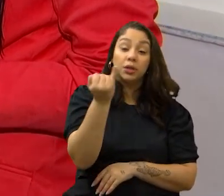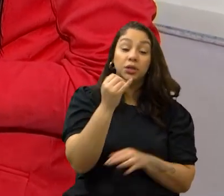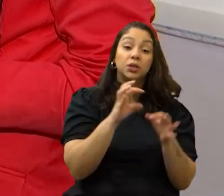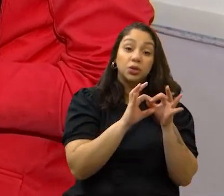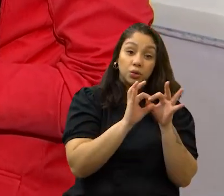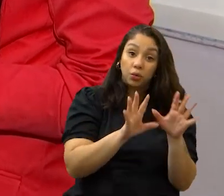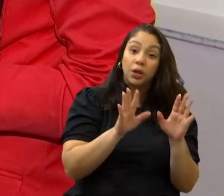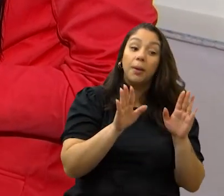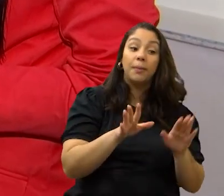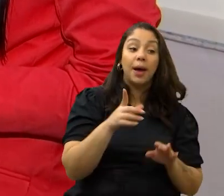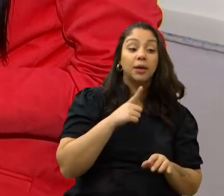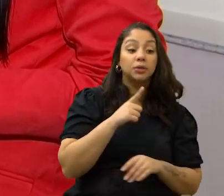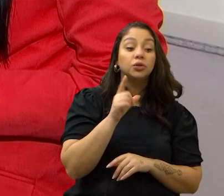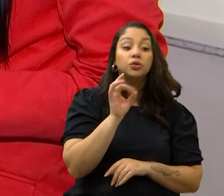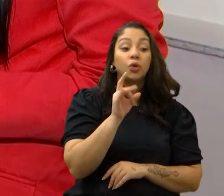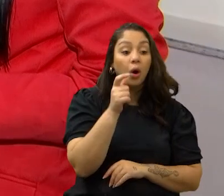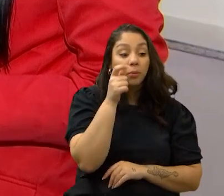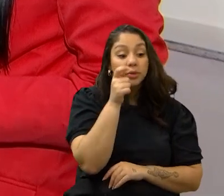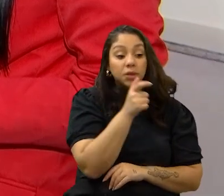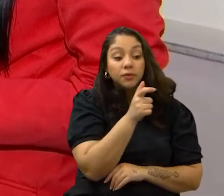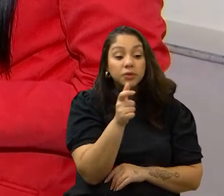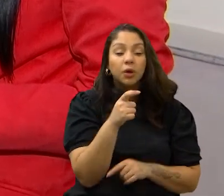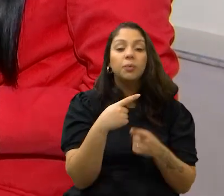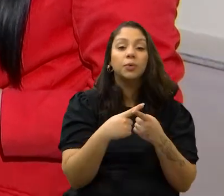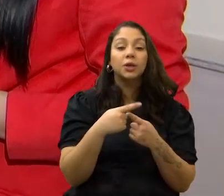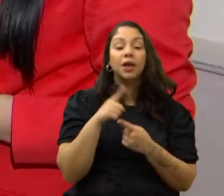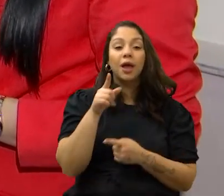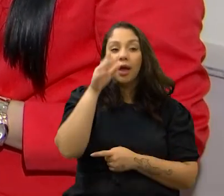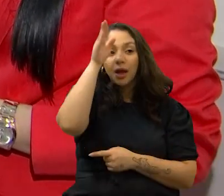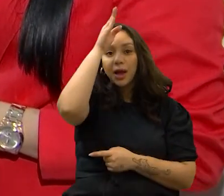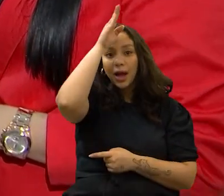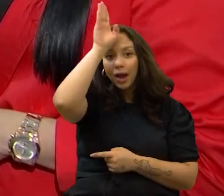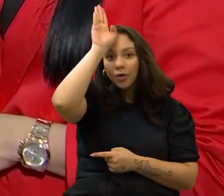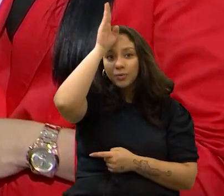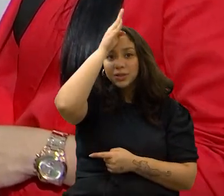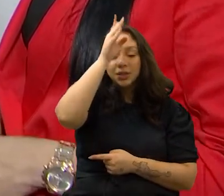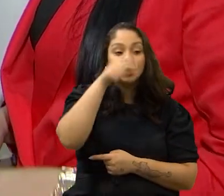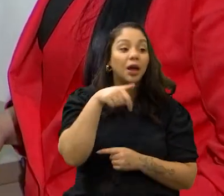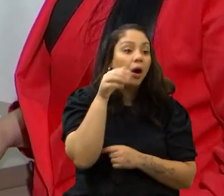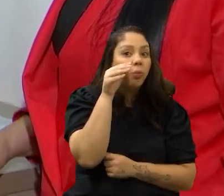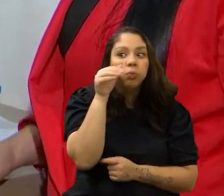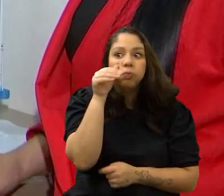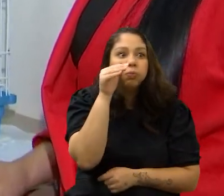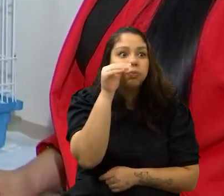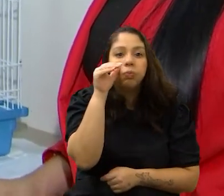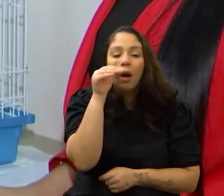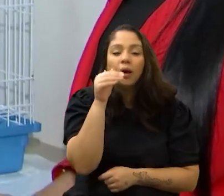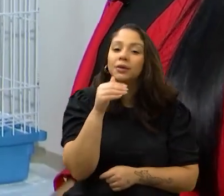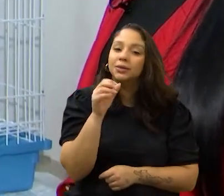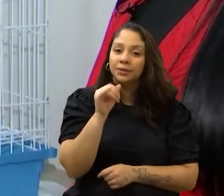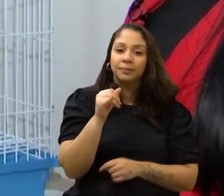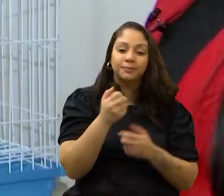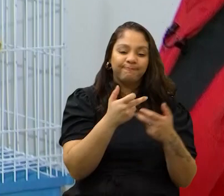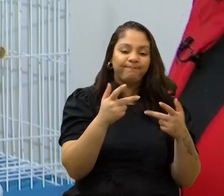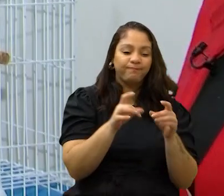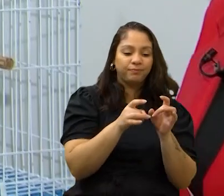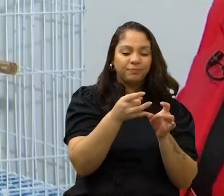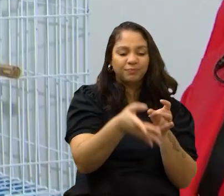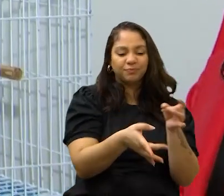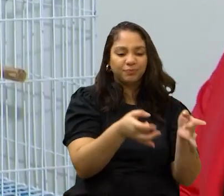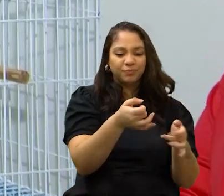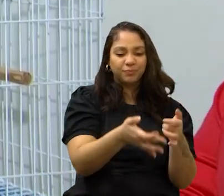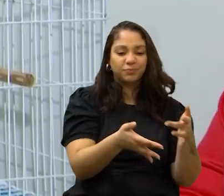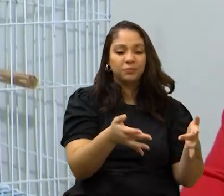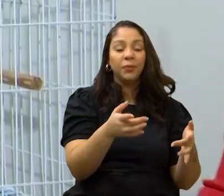a soltura assistida. Primeiro porque eles são animais muito curiosos, né? Então às vezes a gente deixa solto, cai alguma coisa no chão, eles